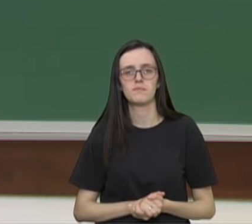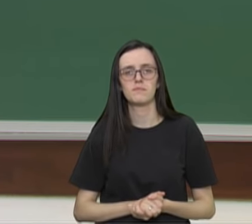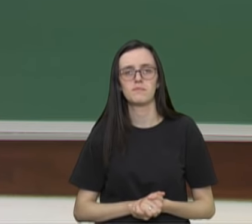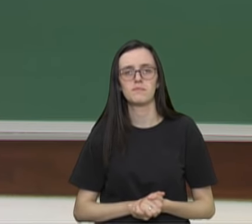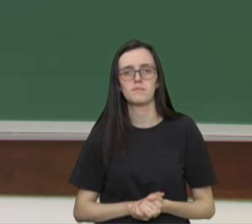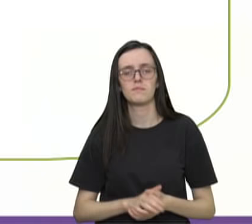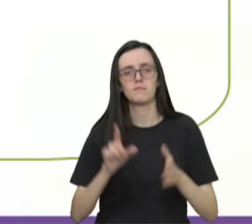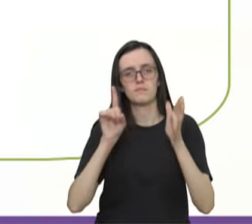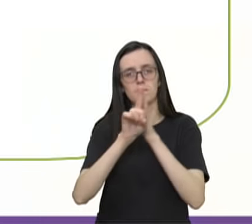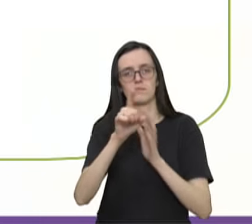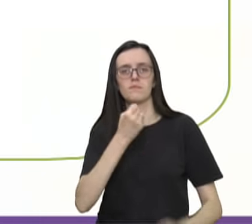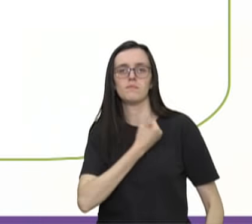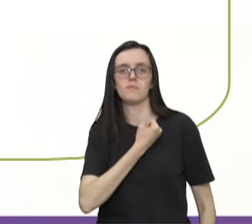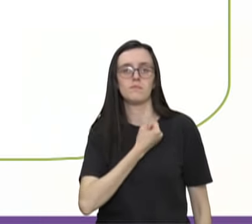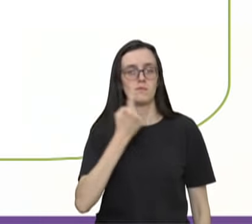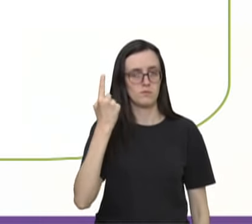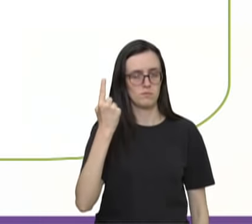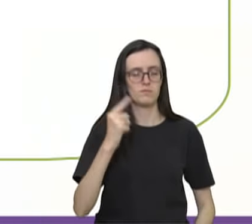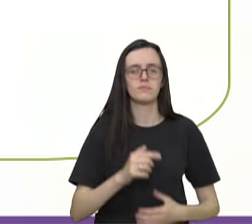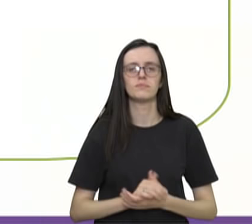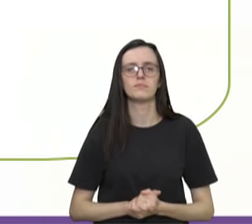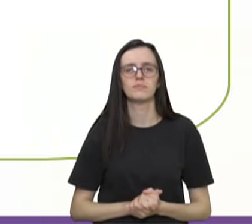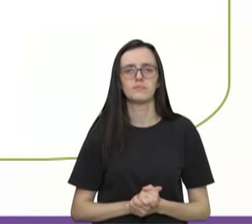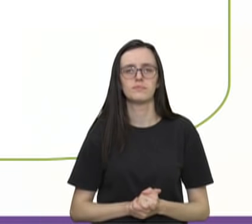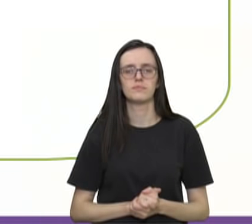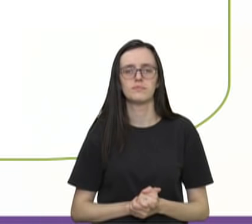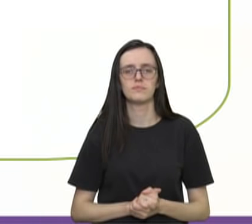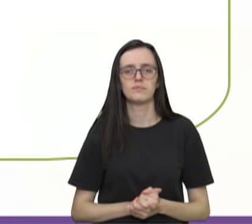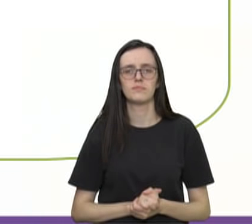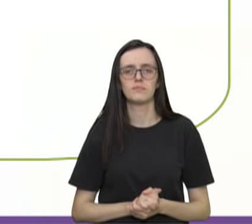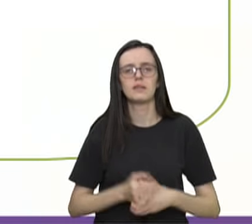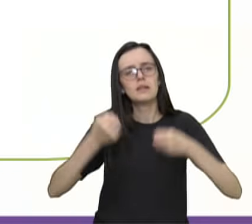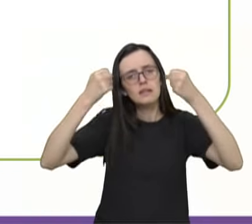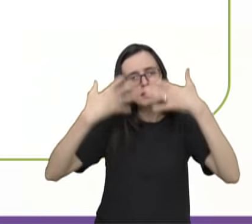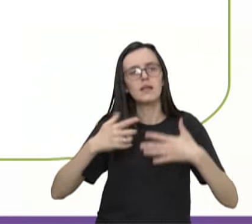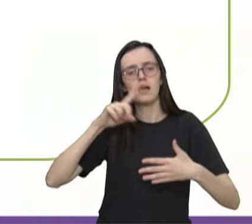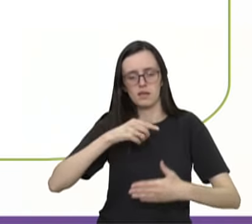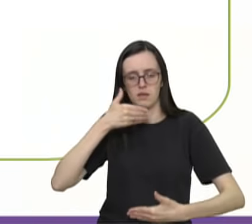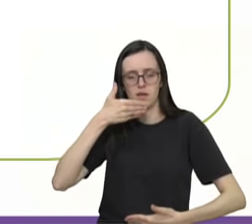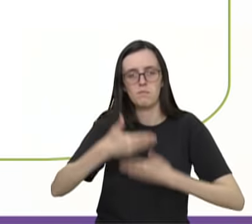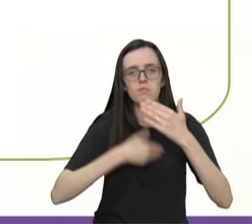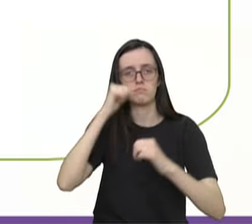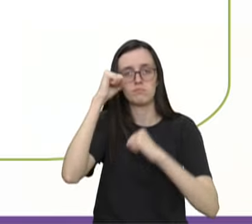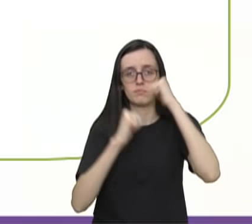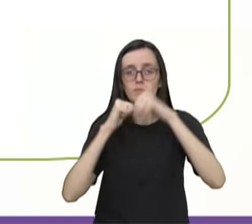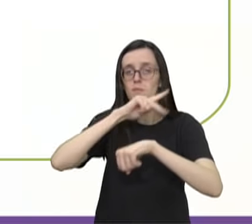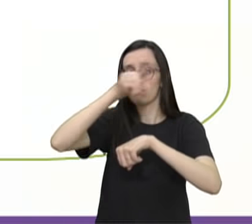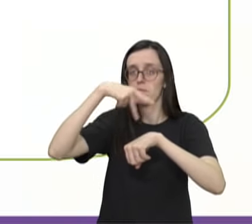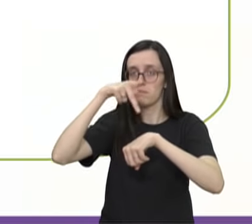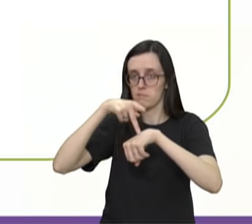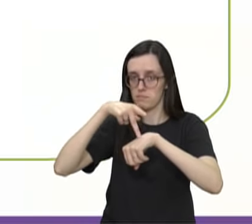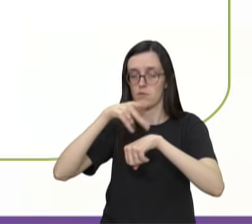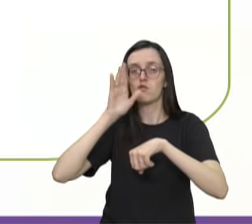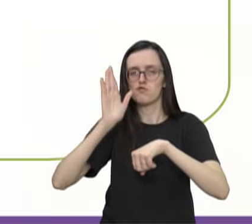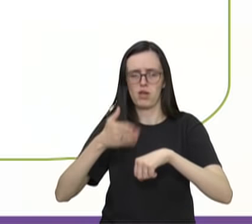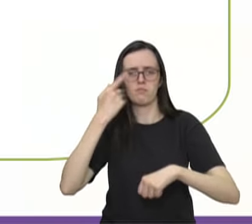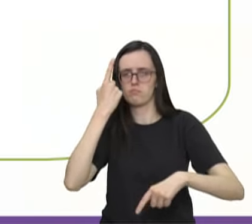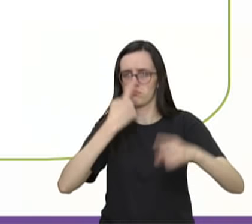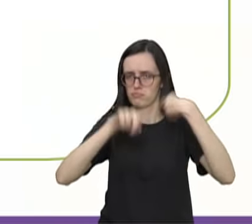a pergunta número um e descreva o processo de industrialização nos países desenvolvidos